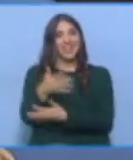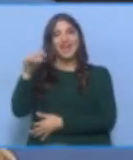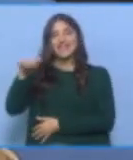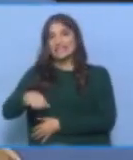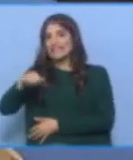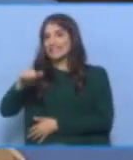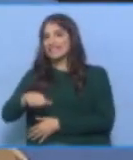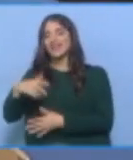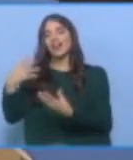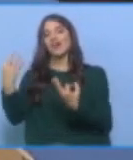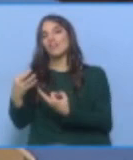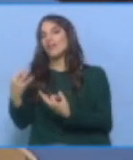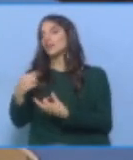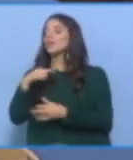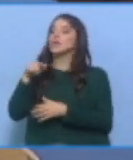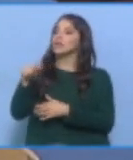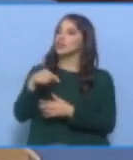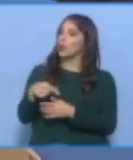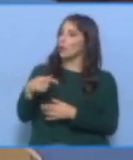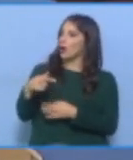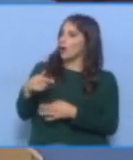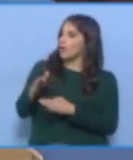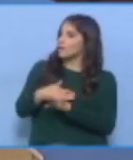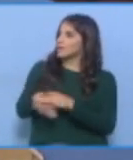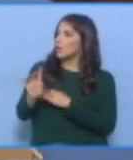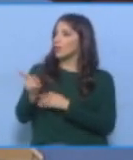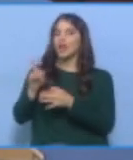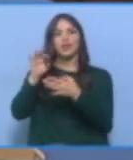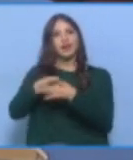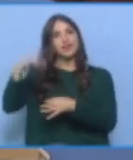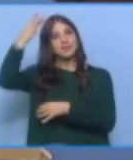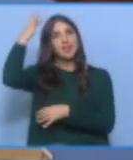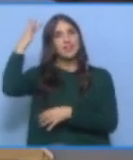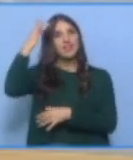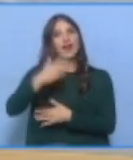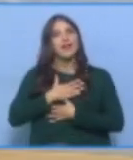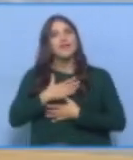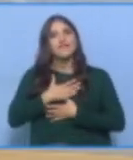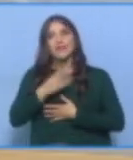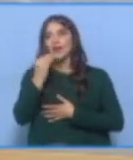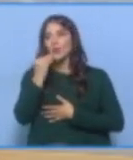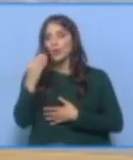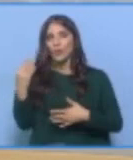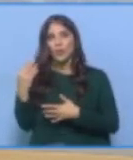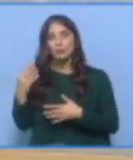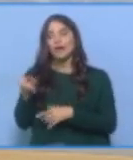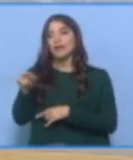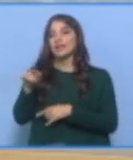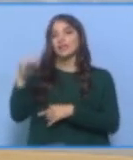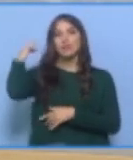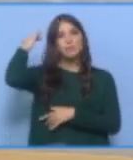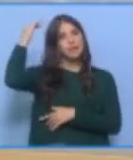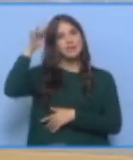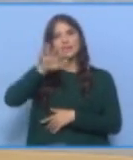processo de beatificação e eu pensar o que é que eu ando a fazer pela minha santidade pessoal também. Também é foi uma boa questão. Portanto, ele foi batizado logo em